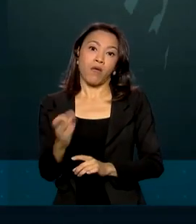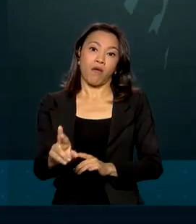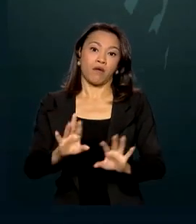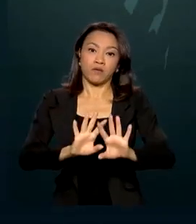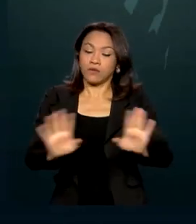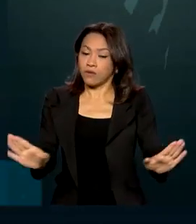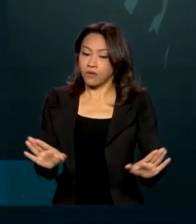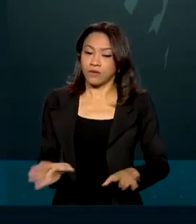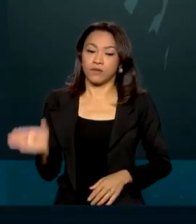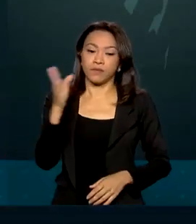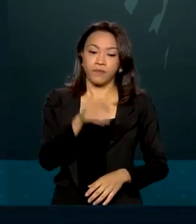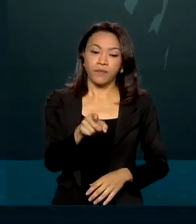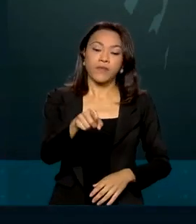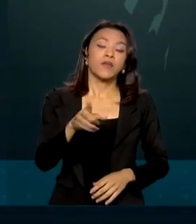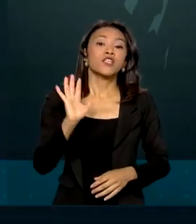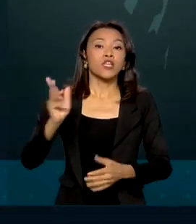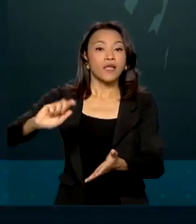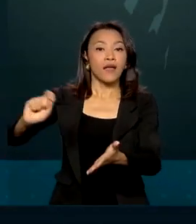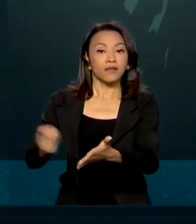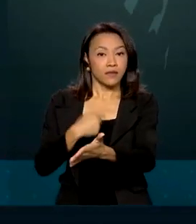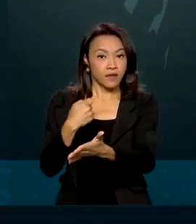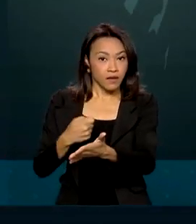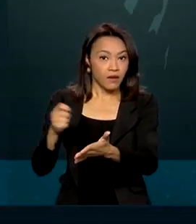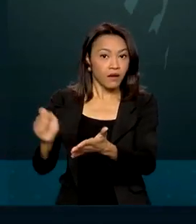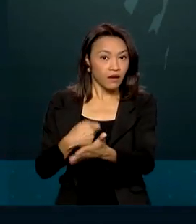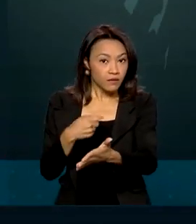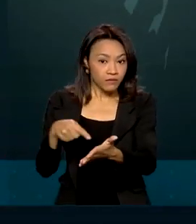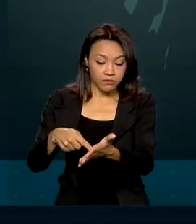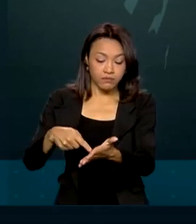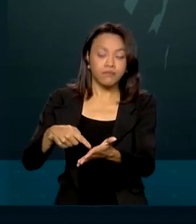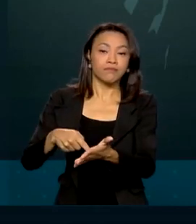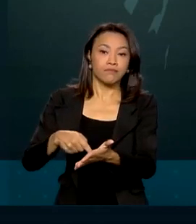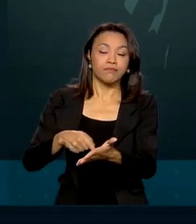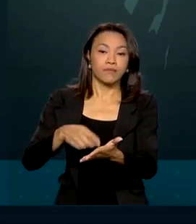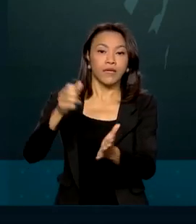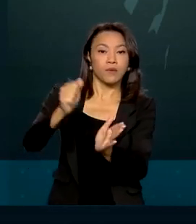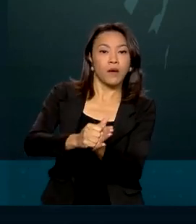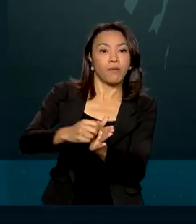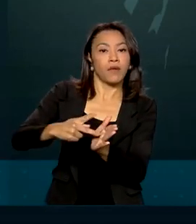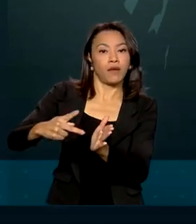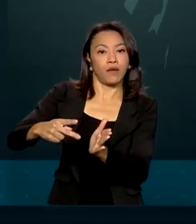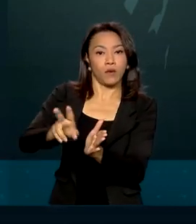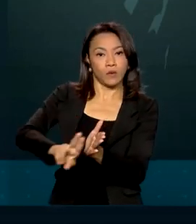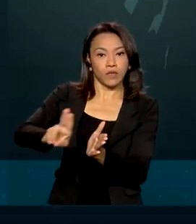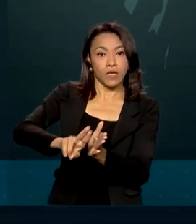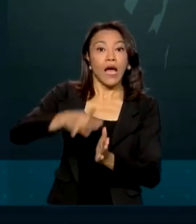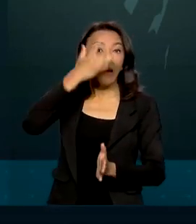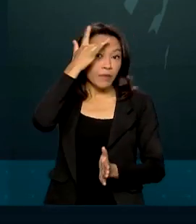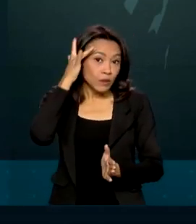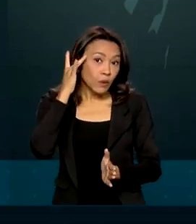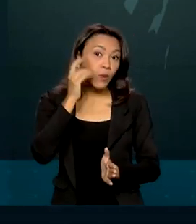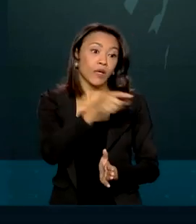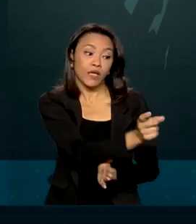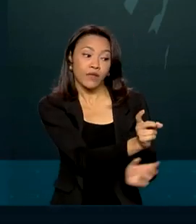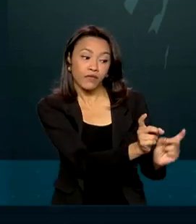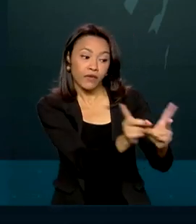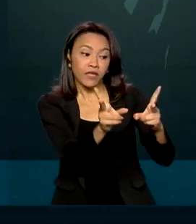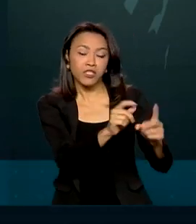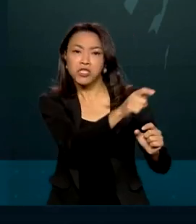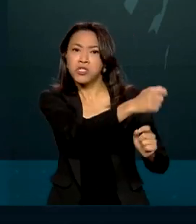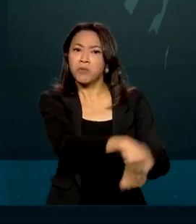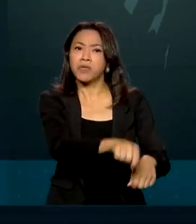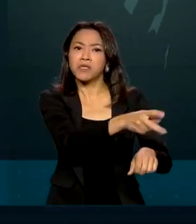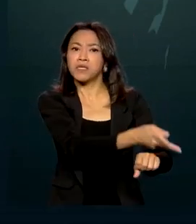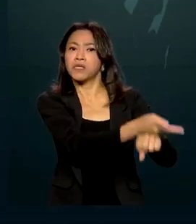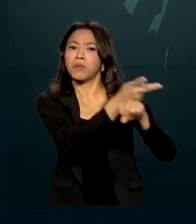o ATPV já sai assinado de forma automatizada. Além disso, o vendedor também não precisa mais comparecer até